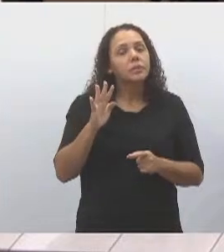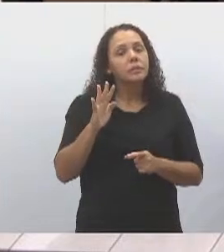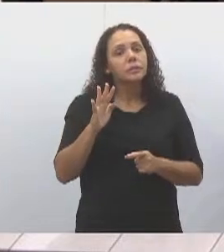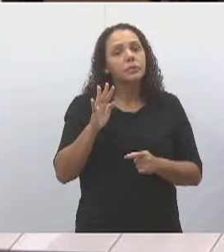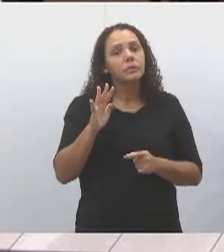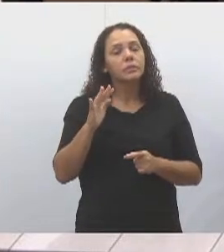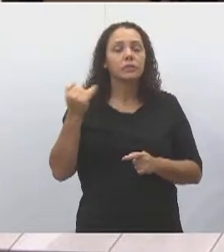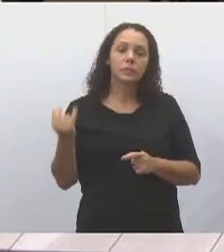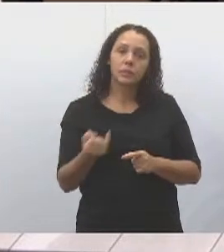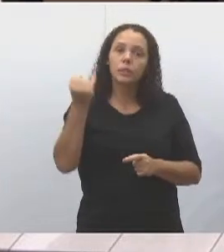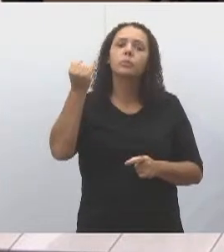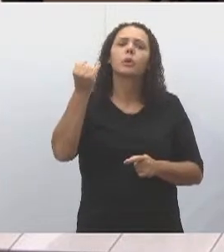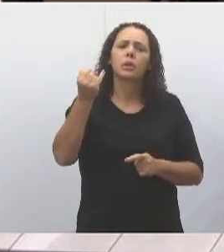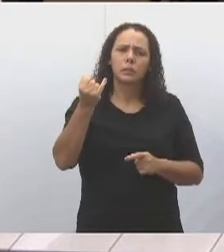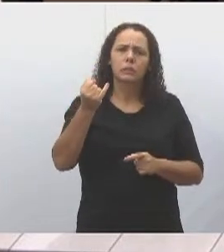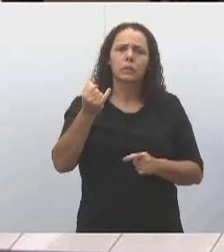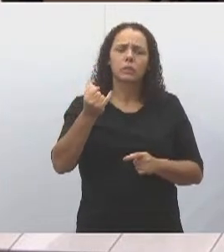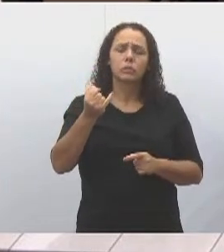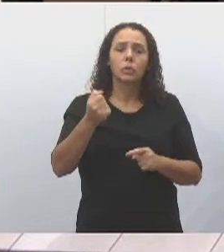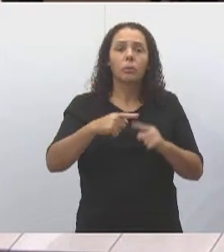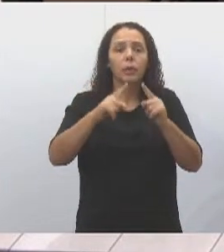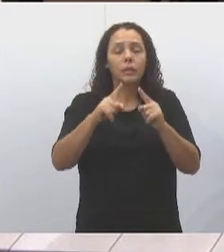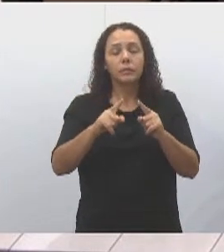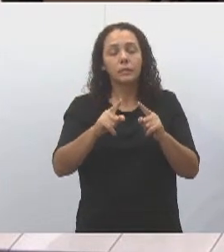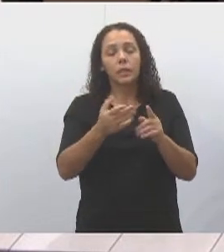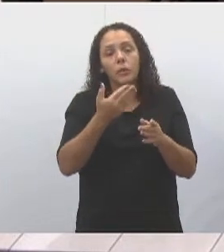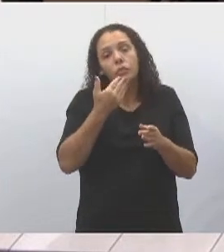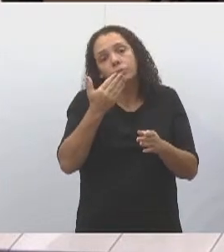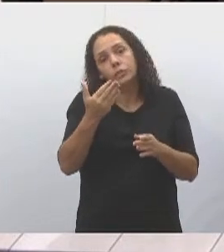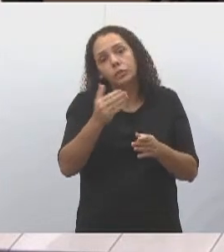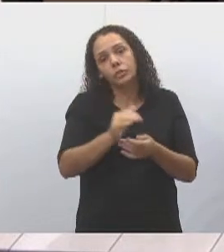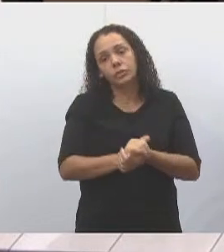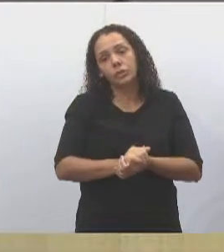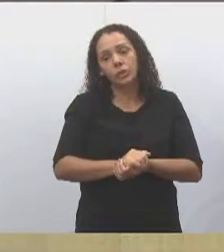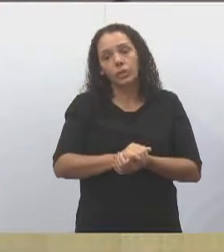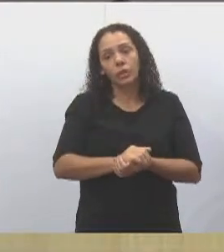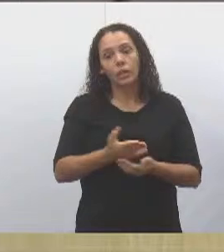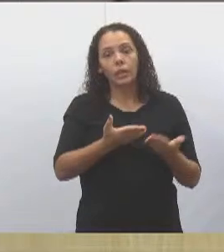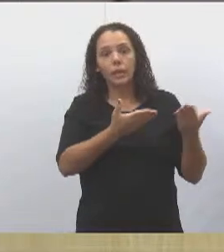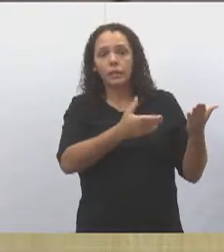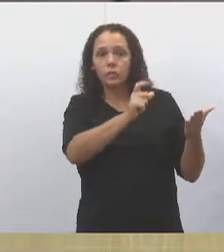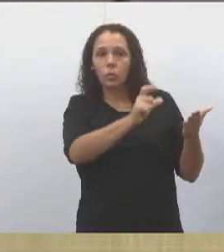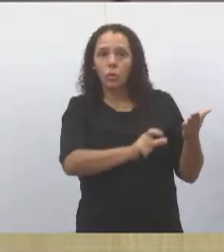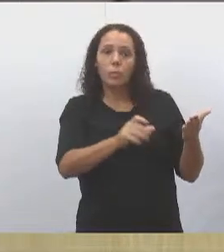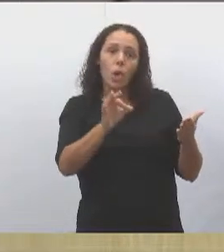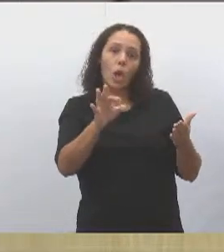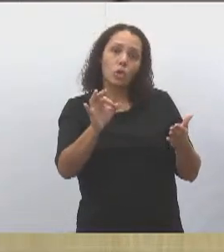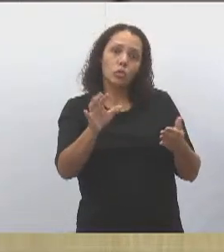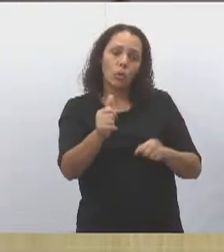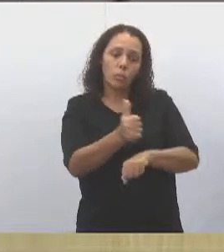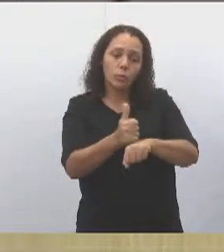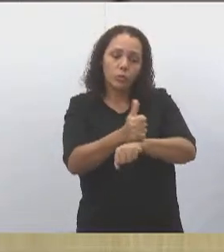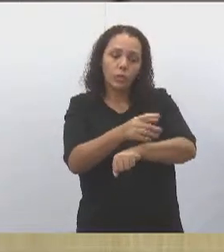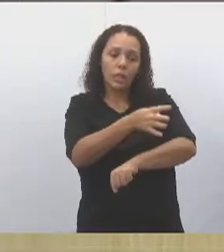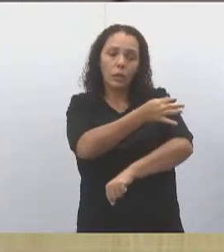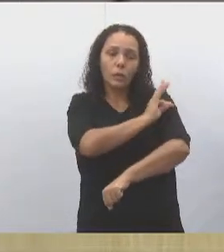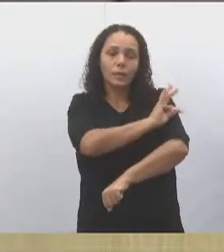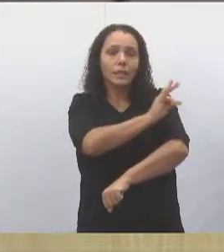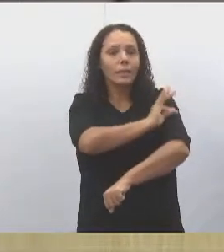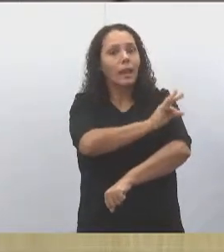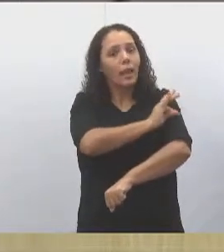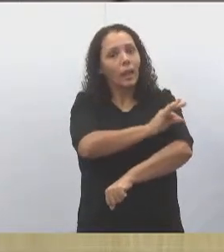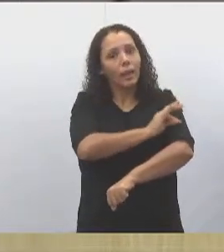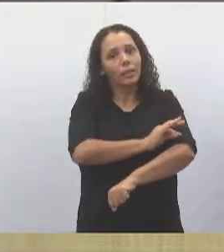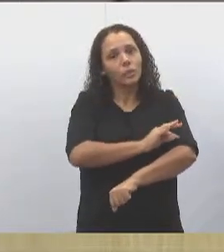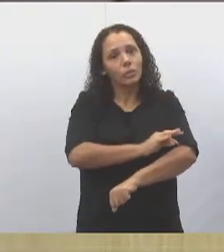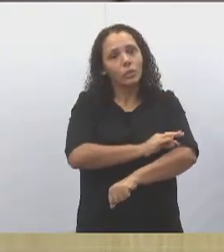é importante essa reivindicação, só queria que o Guilherme, ele é o técnico, ele trouxe aqui, hoje está discutindo nessa audiência pública, a